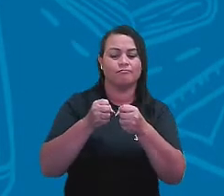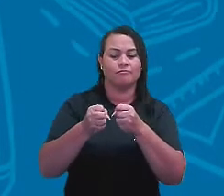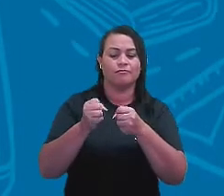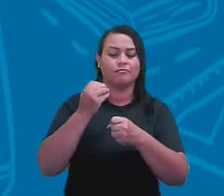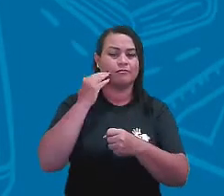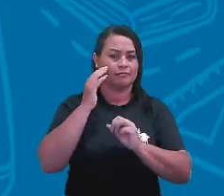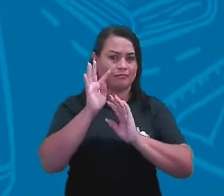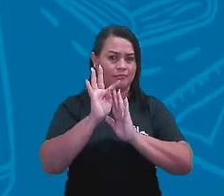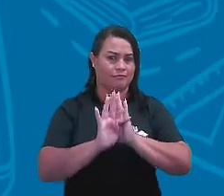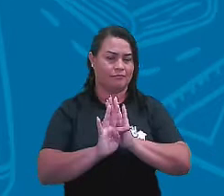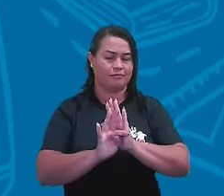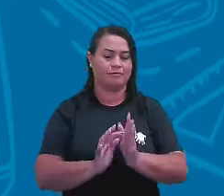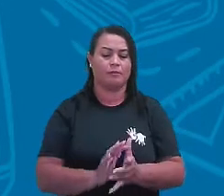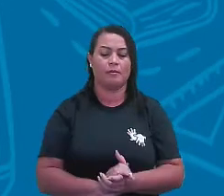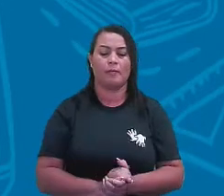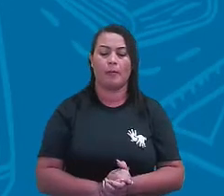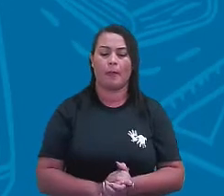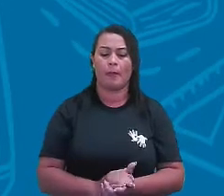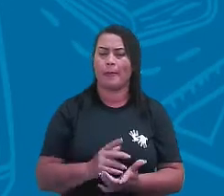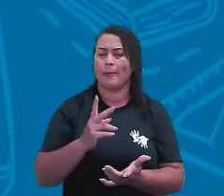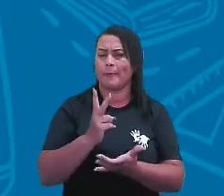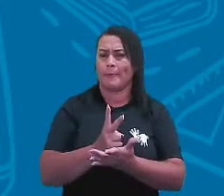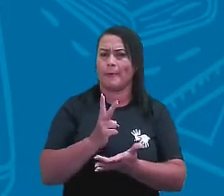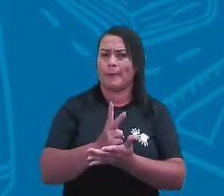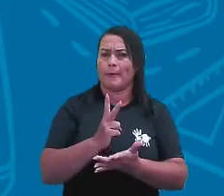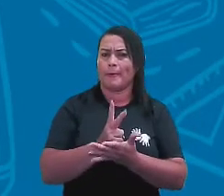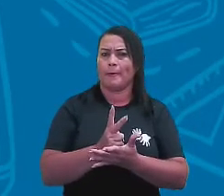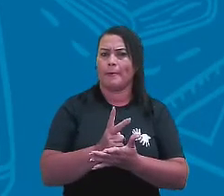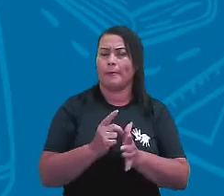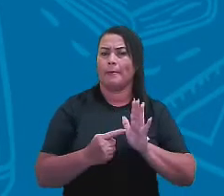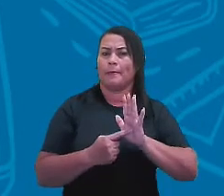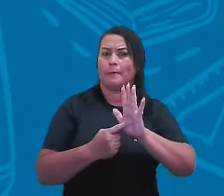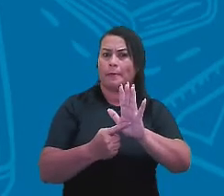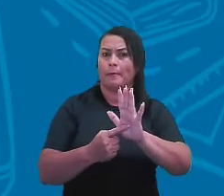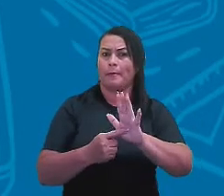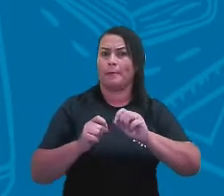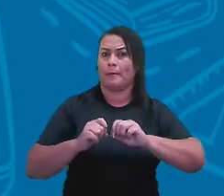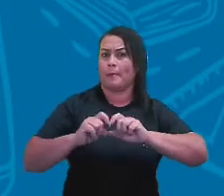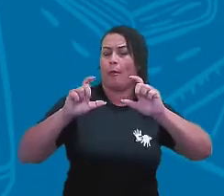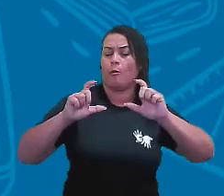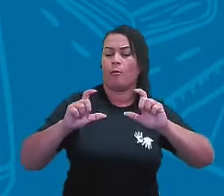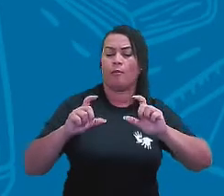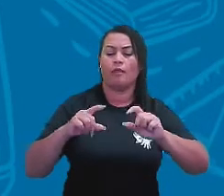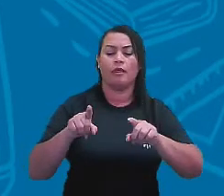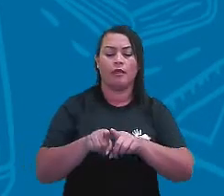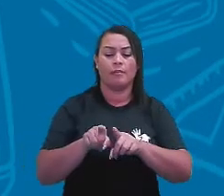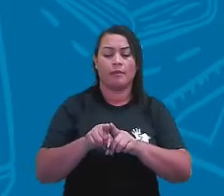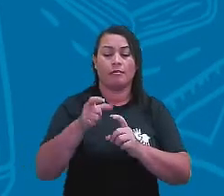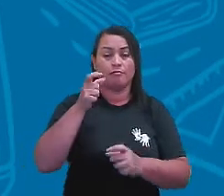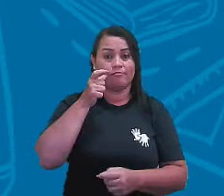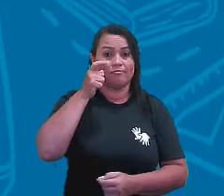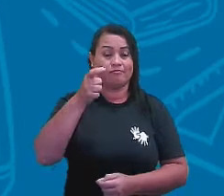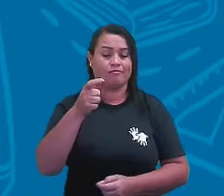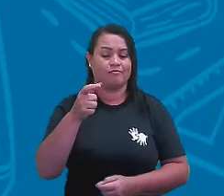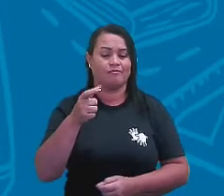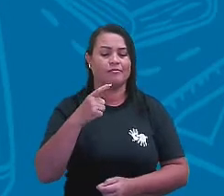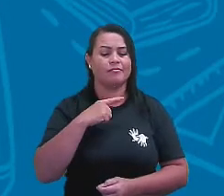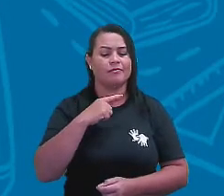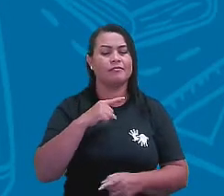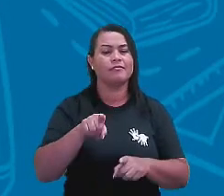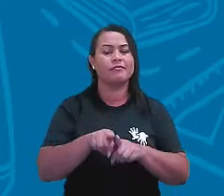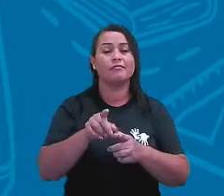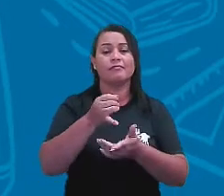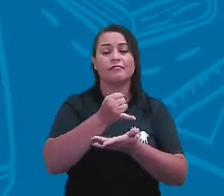texto. Ele sempre está em destaque. E a introdução, essa partezinha aí da reportagem,